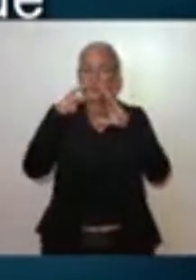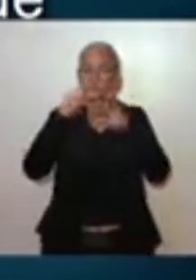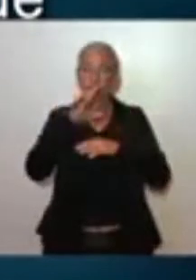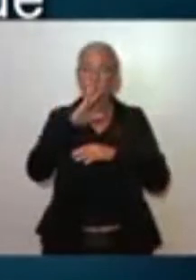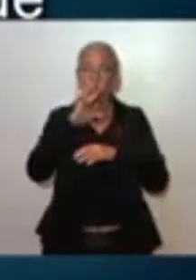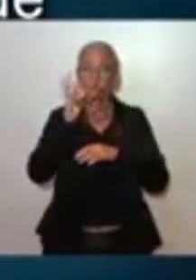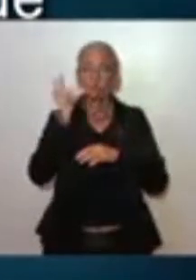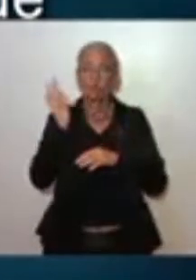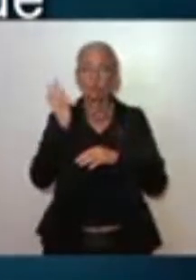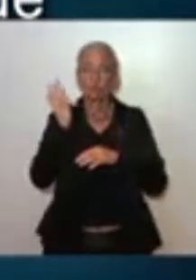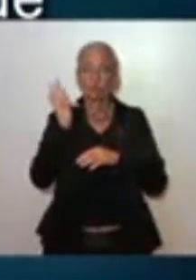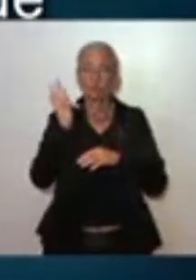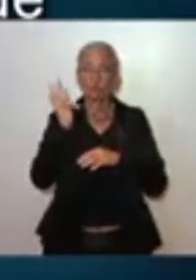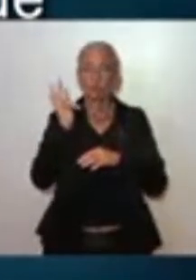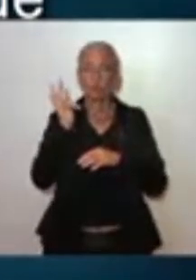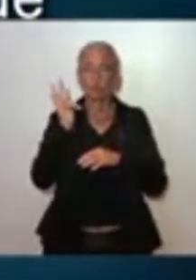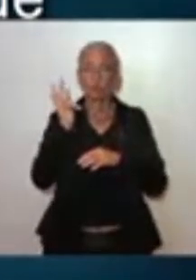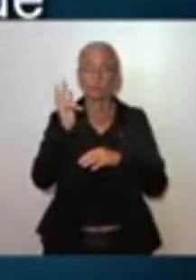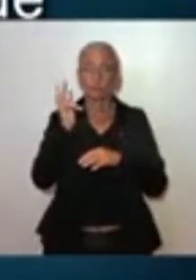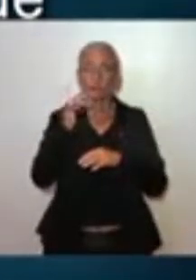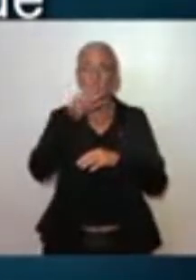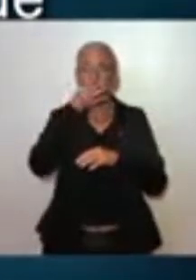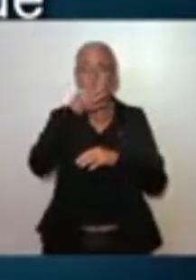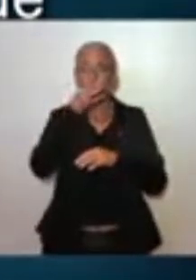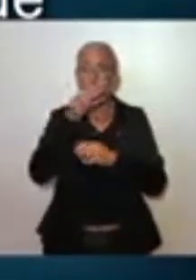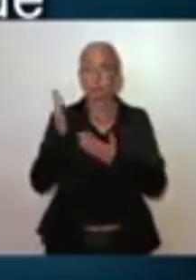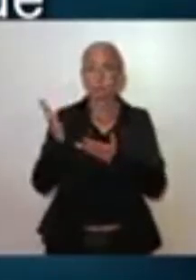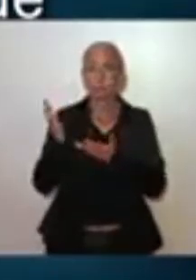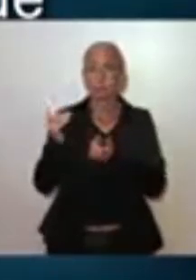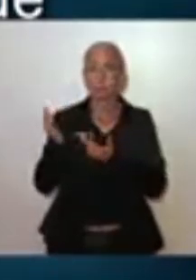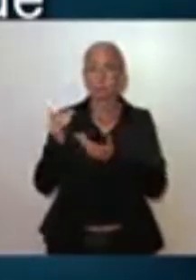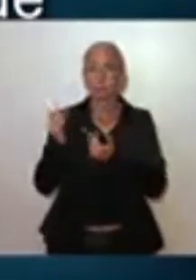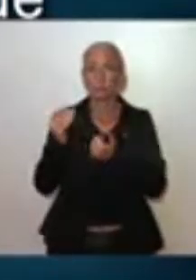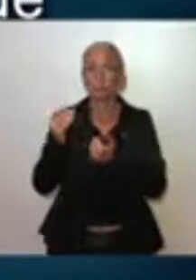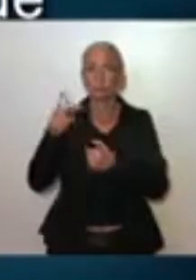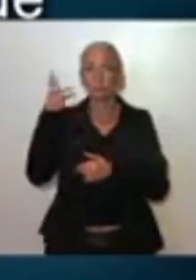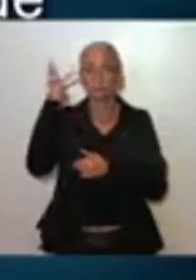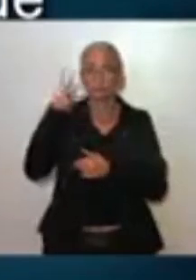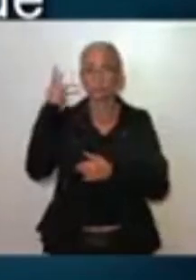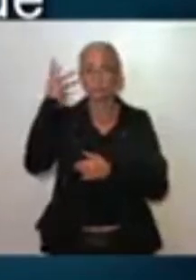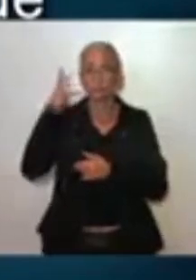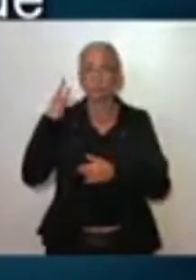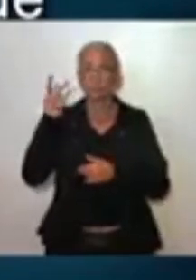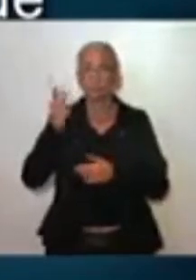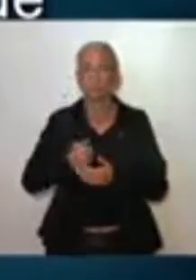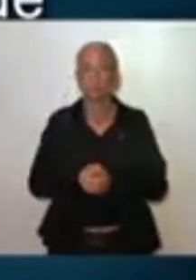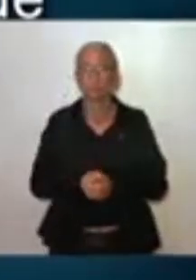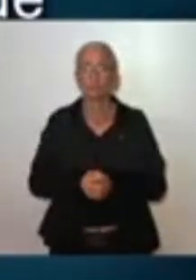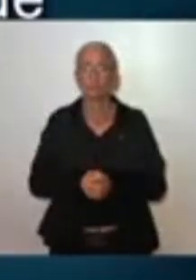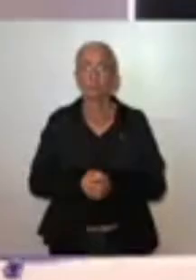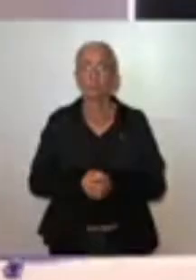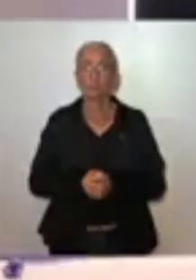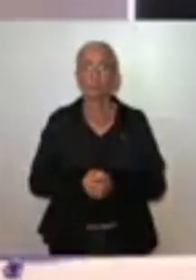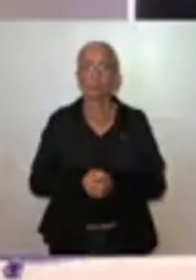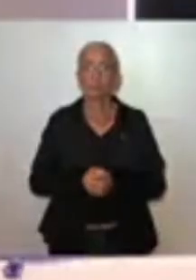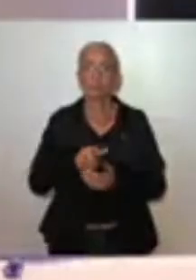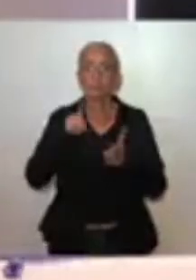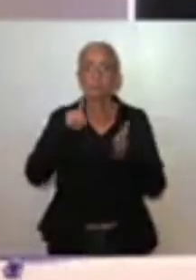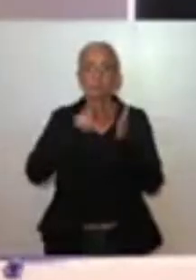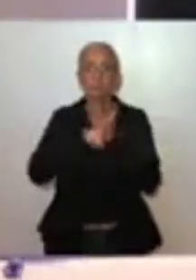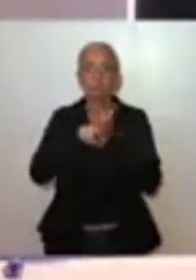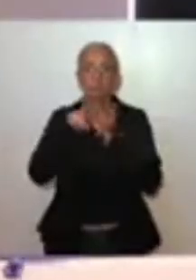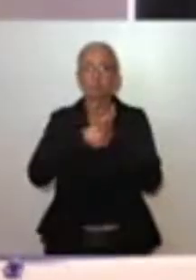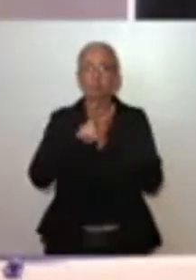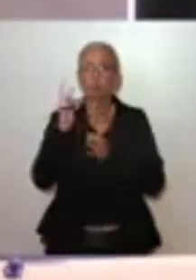Cabo Frio de dar voz para juventude por meio do seu Parlamento É extraordinário deve